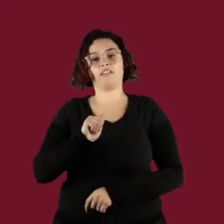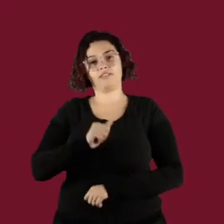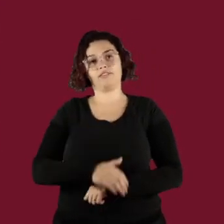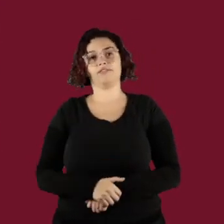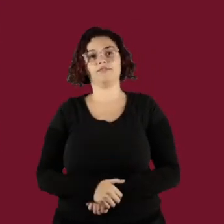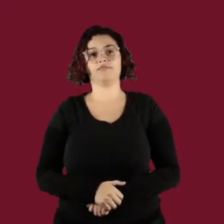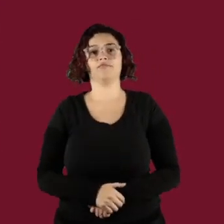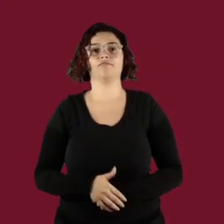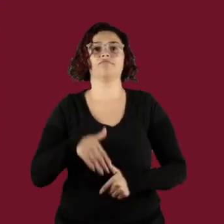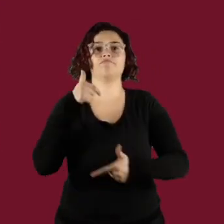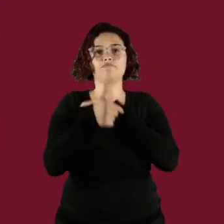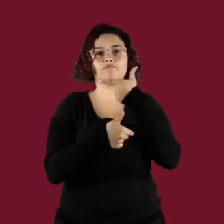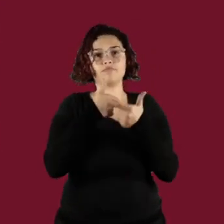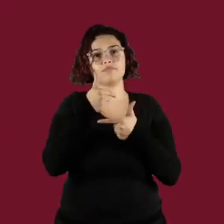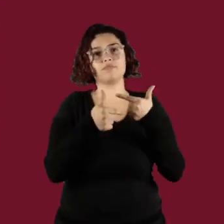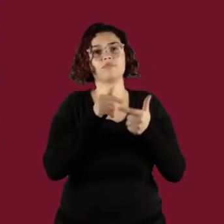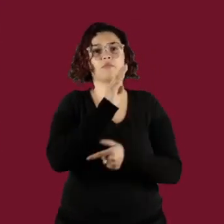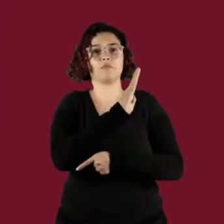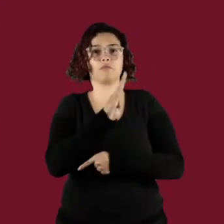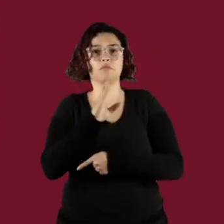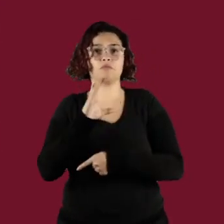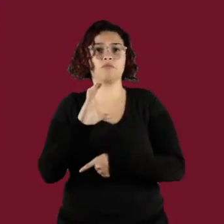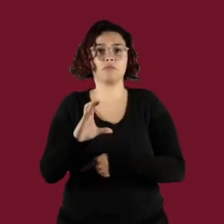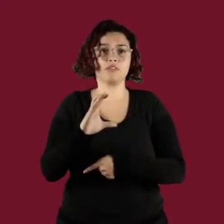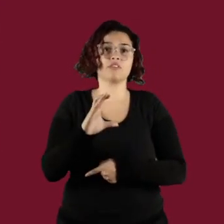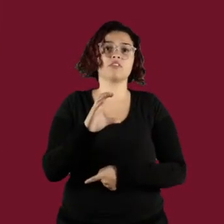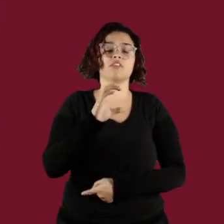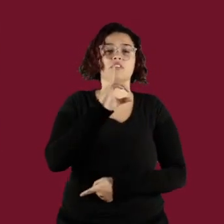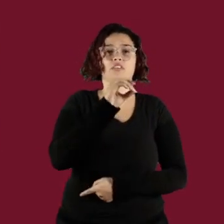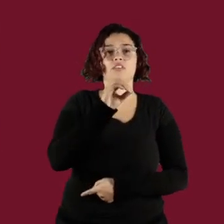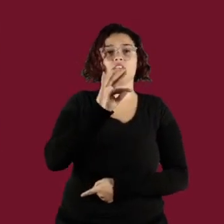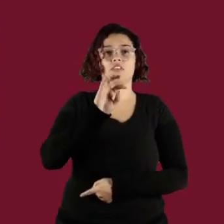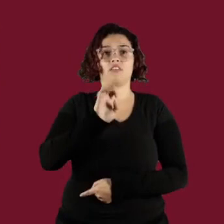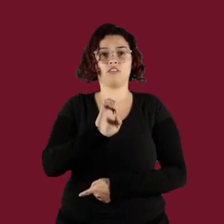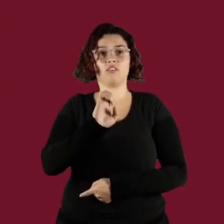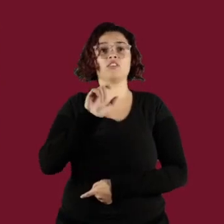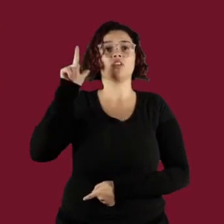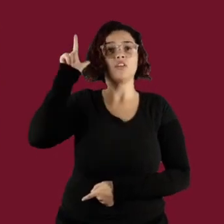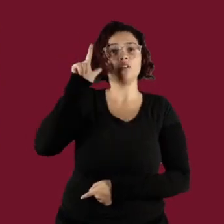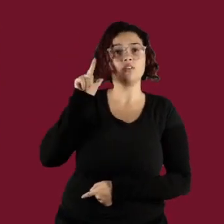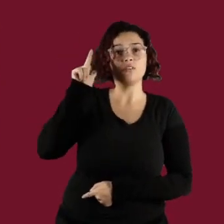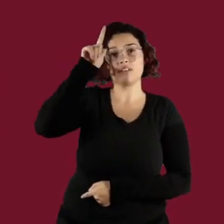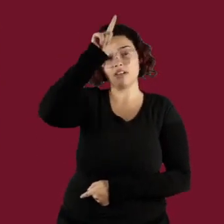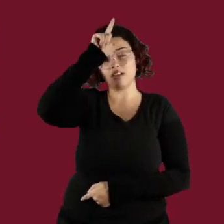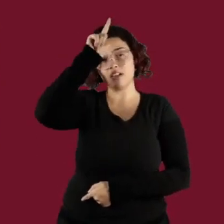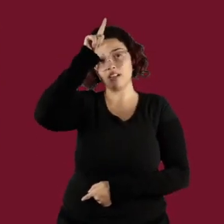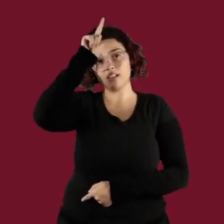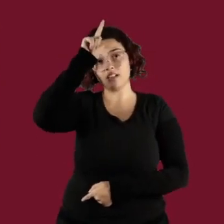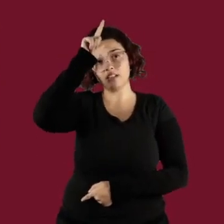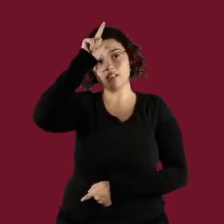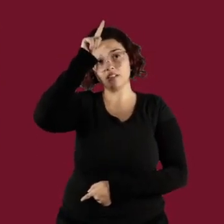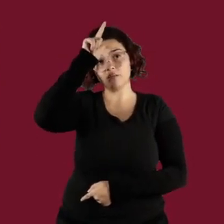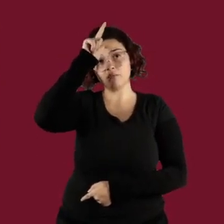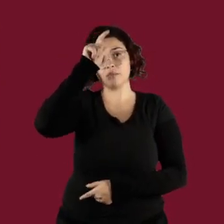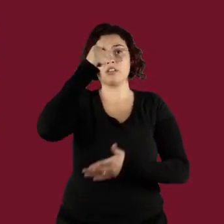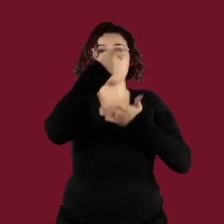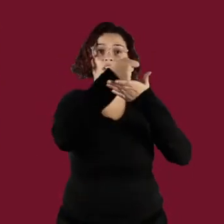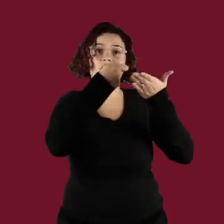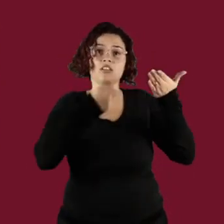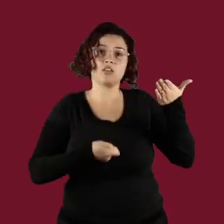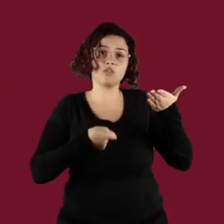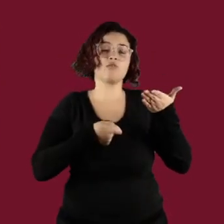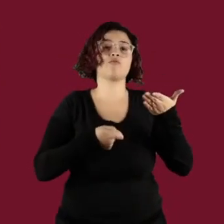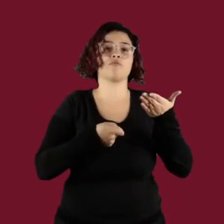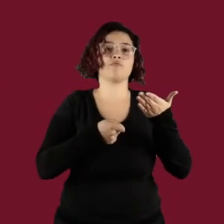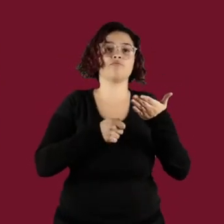Welle, na Alemanha, como redatora, editora, gerente de projetos e gestora de comunicação corporativa.